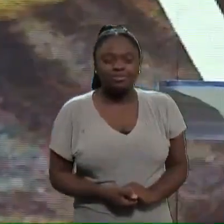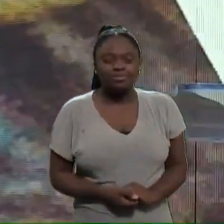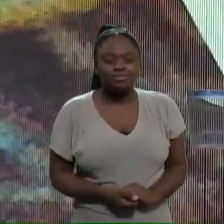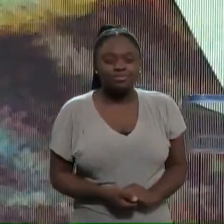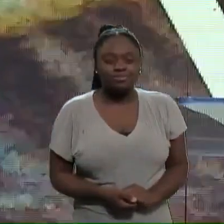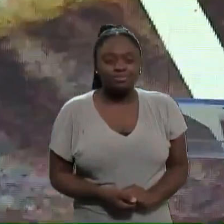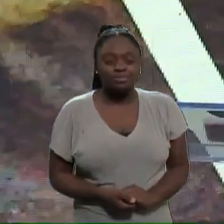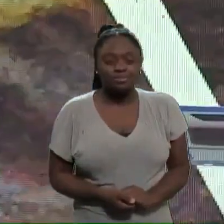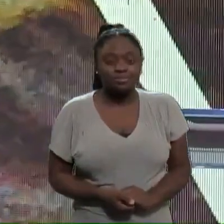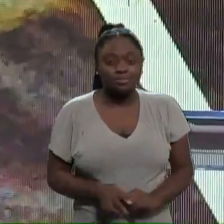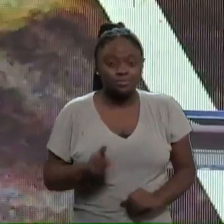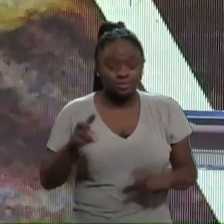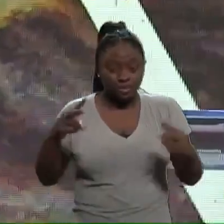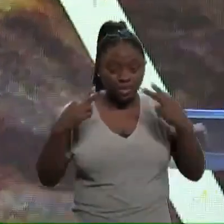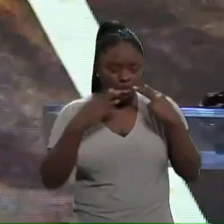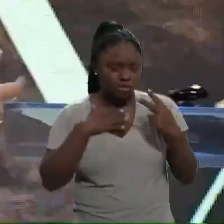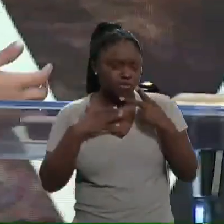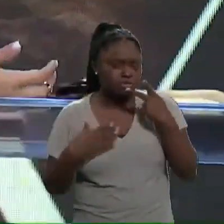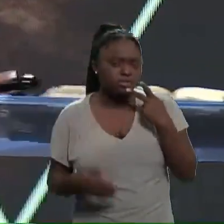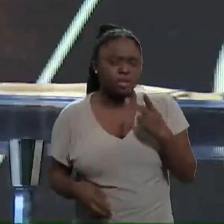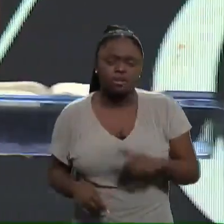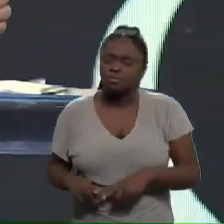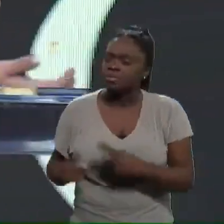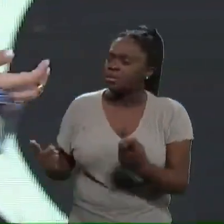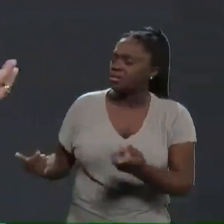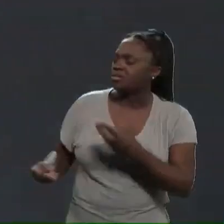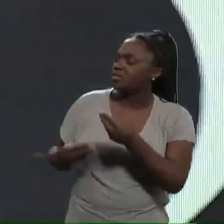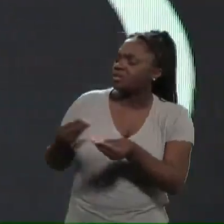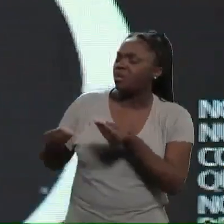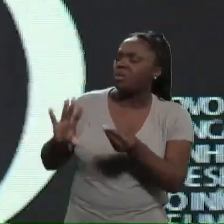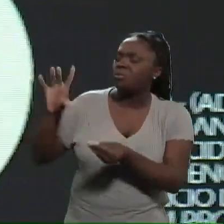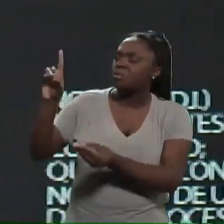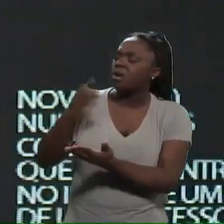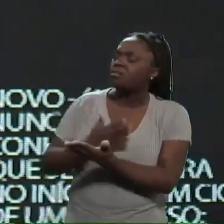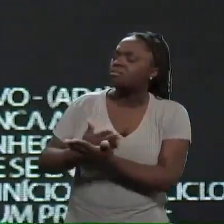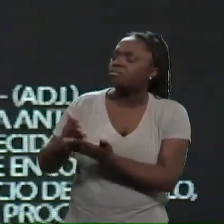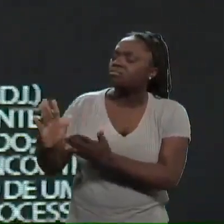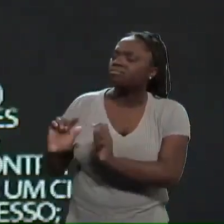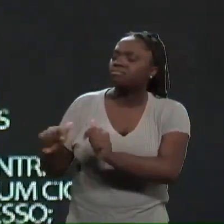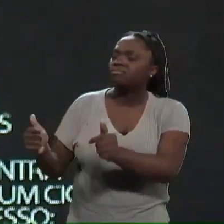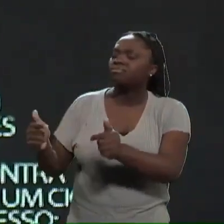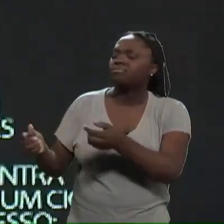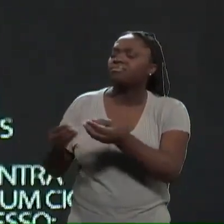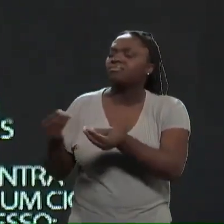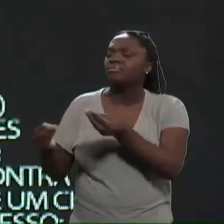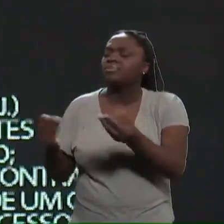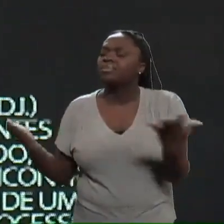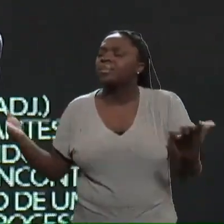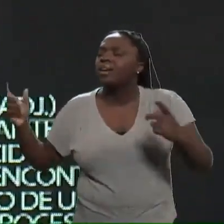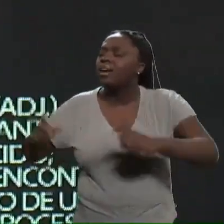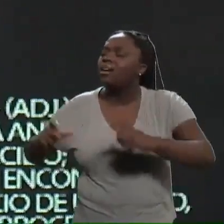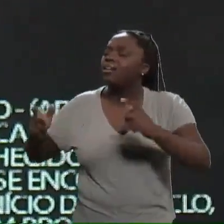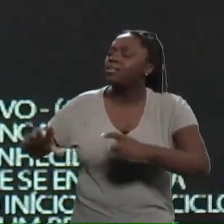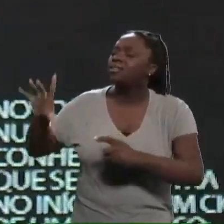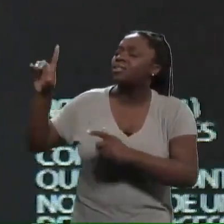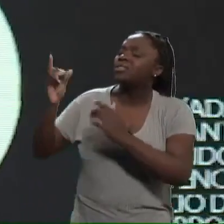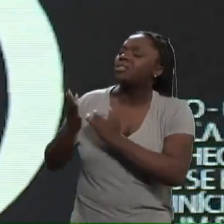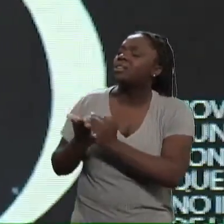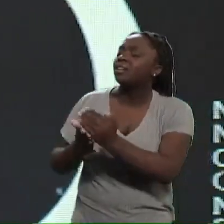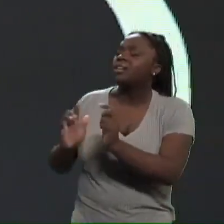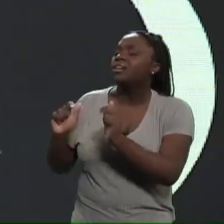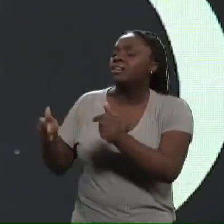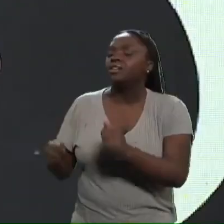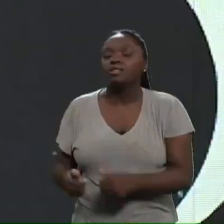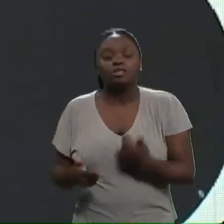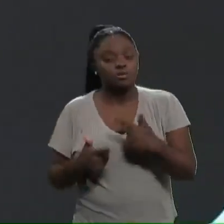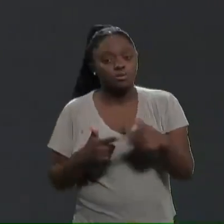Você pode olhar para mim e dizer, Lola, mas quando que Deus começou a fazer? Onde que Deus está começando a fazer? O problema é que